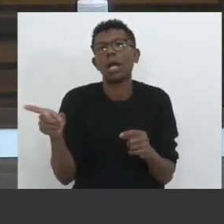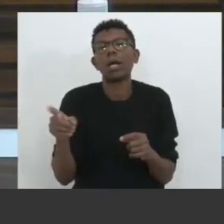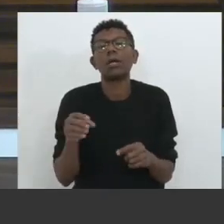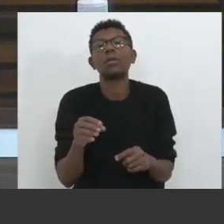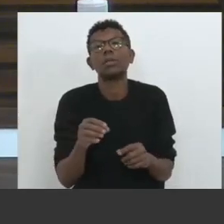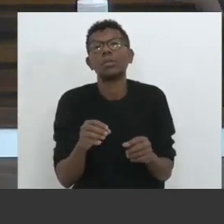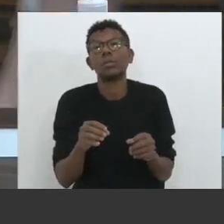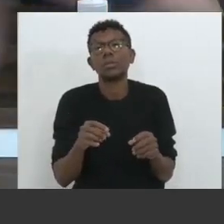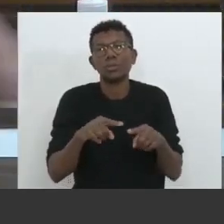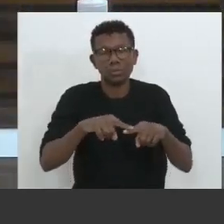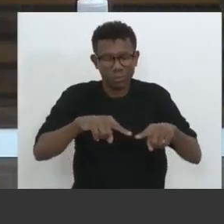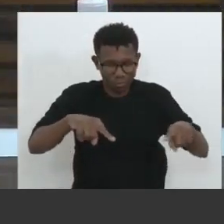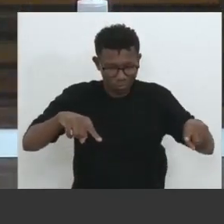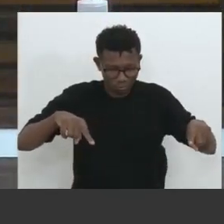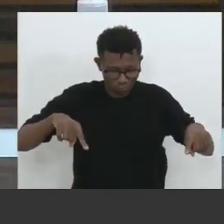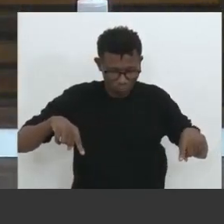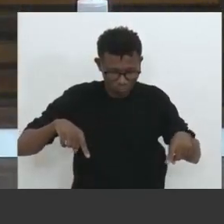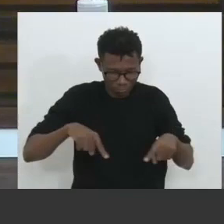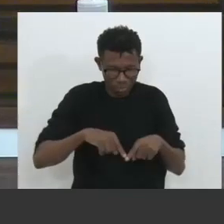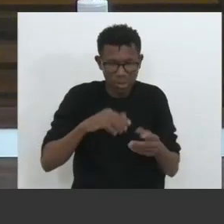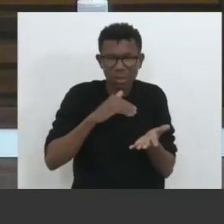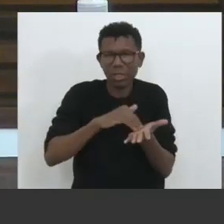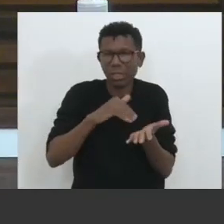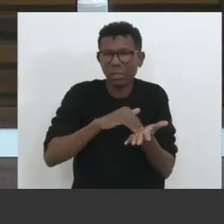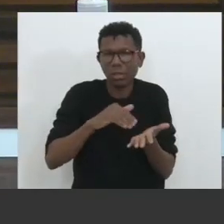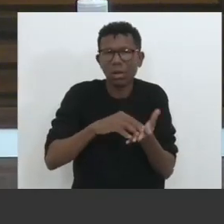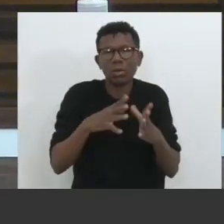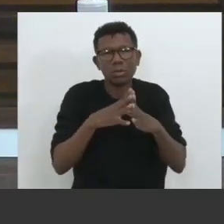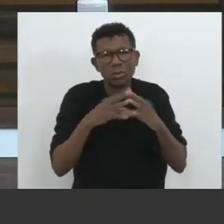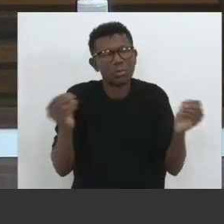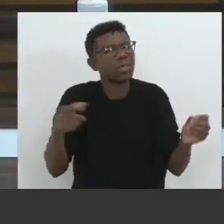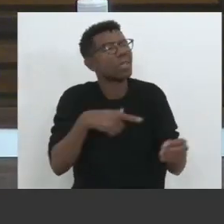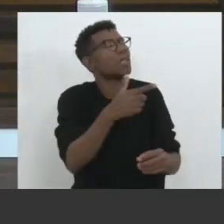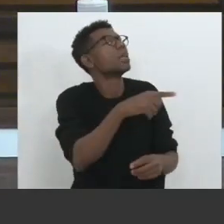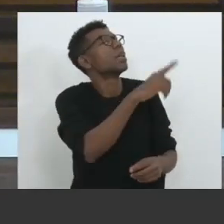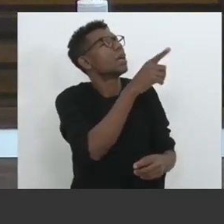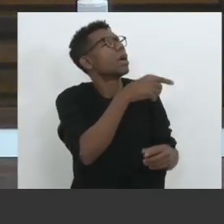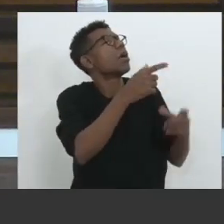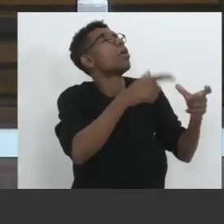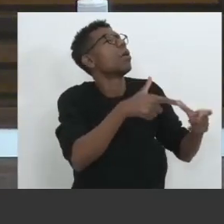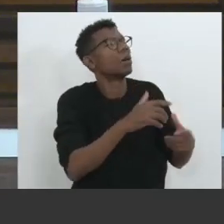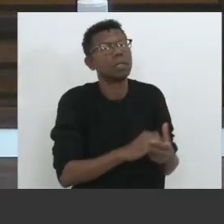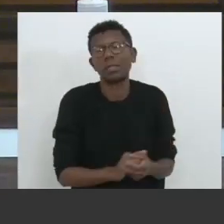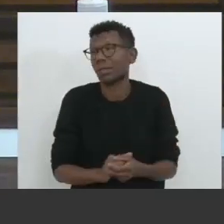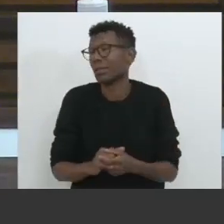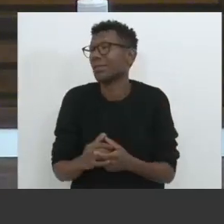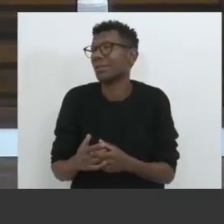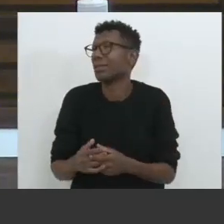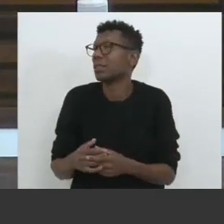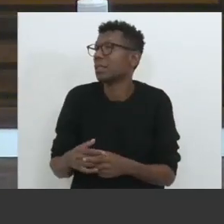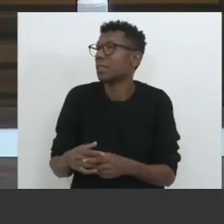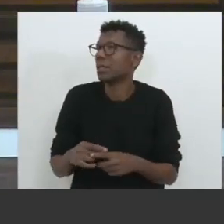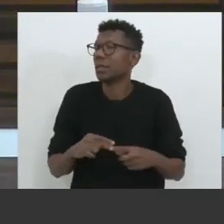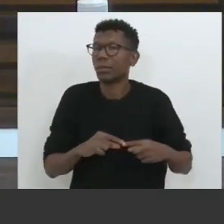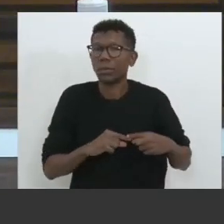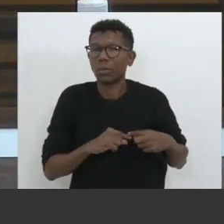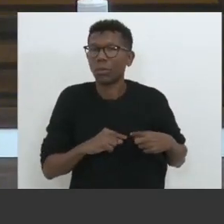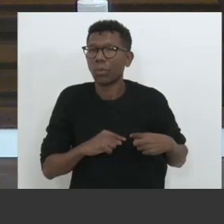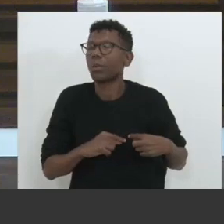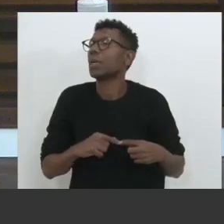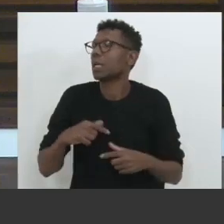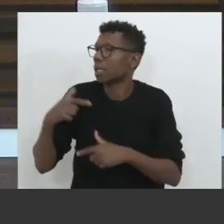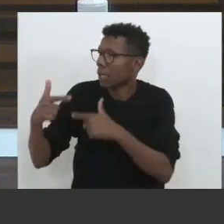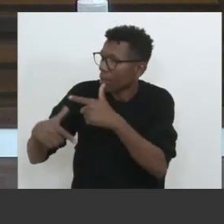aí eu falei cadê o Dinho dinho tá de luto pelo erton senen Vado falava falei mas tem que trabalhar né e vai vai